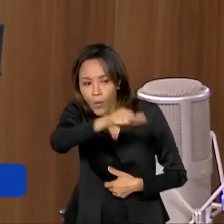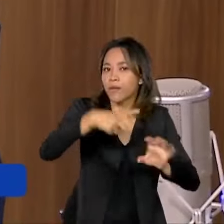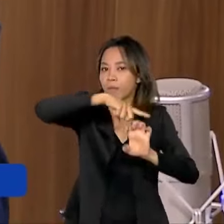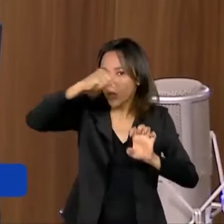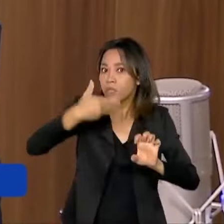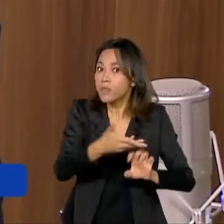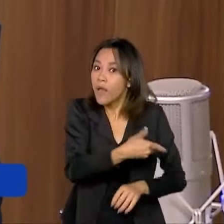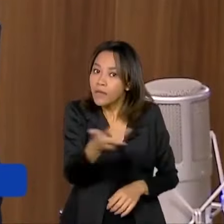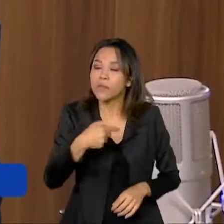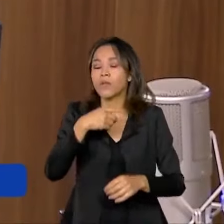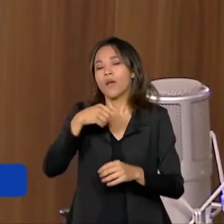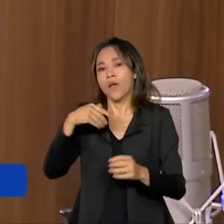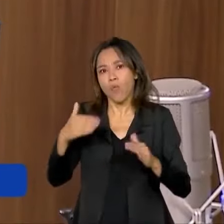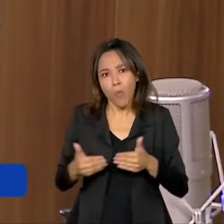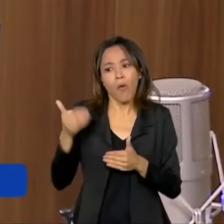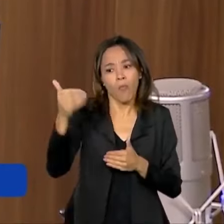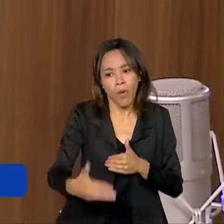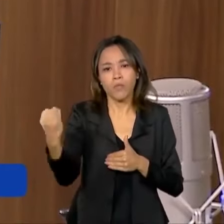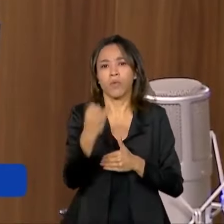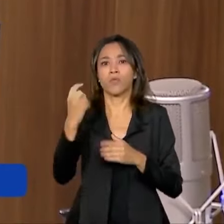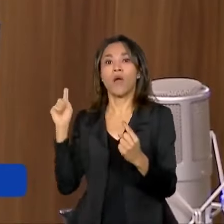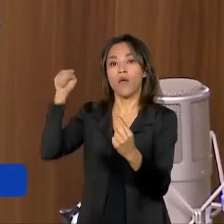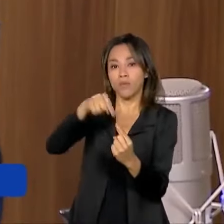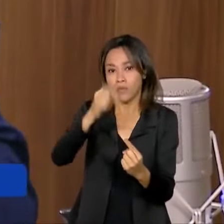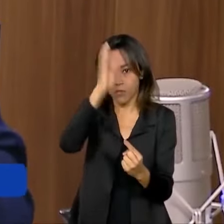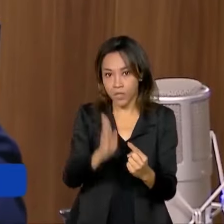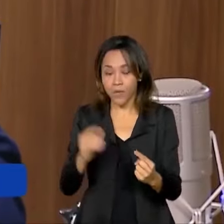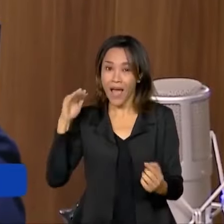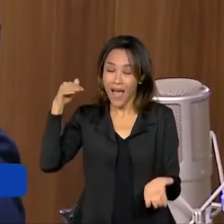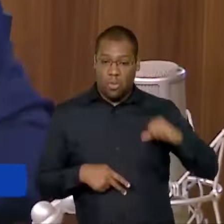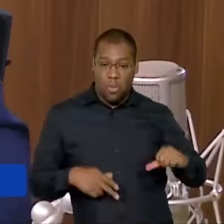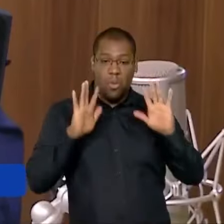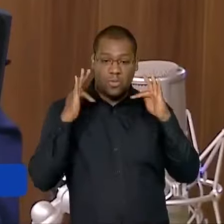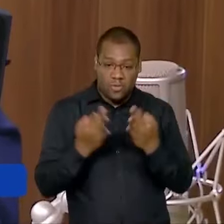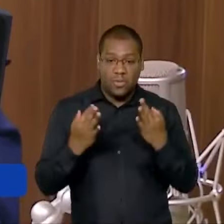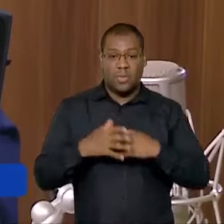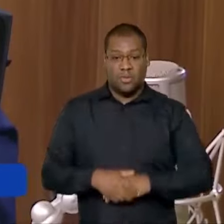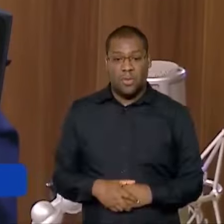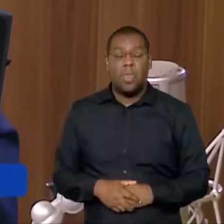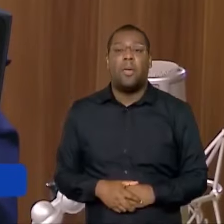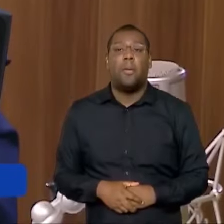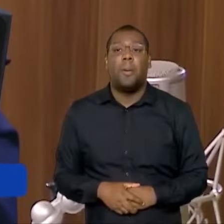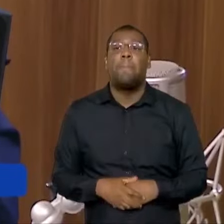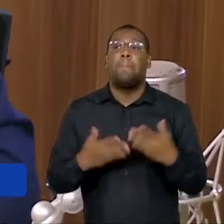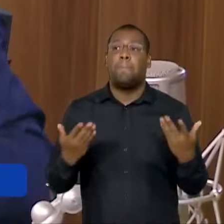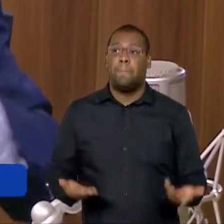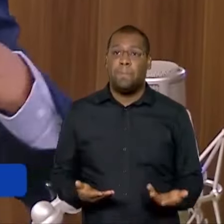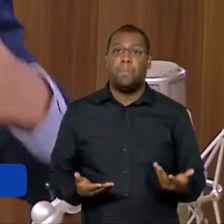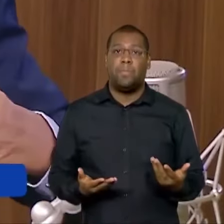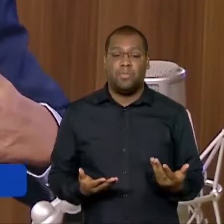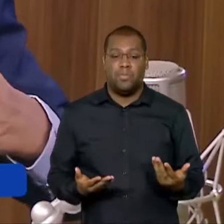chegamos lá. A meta do Brasil é tirar até 2030, 33 milhões. A gente quer trabalhar com esse